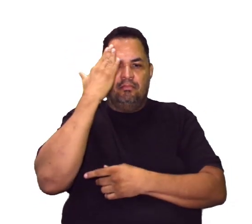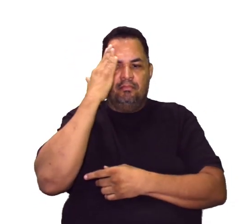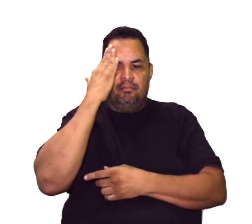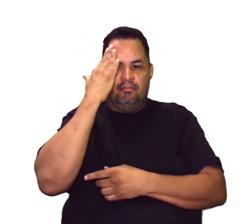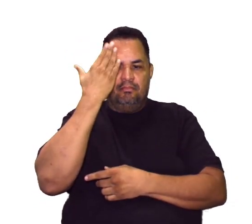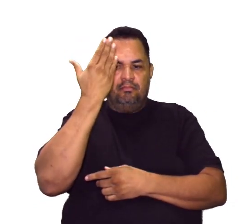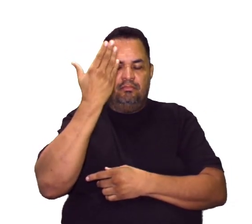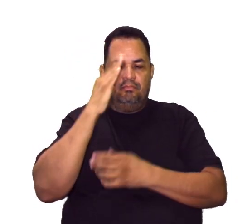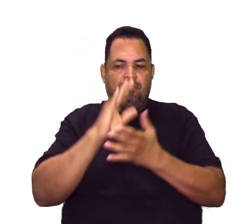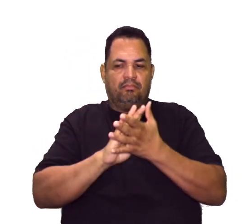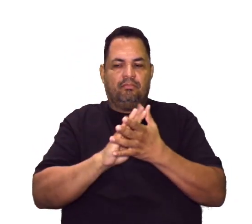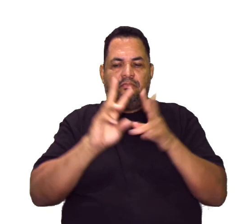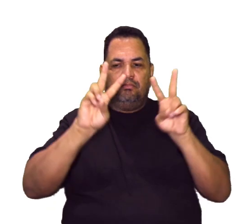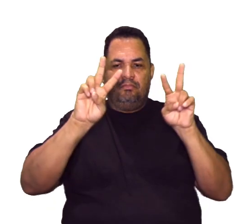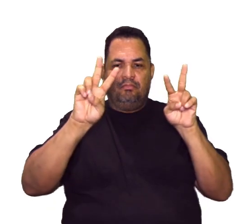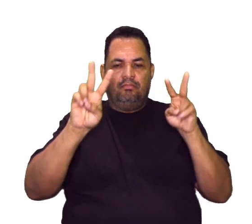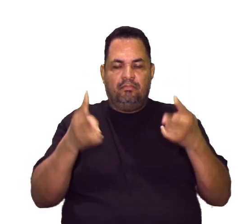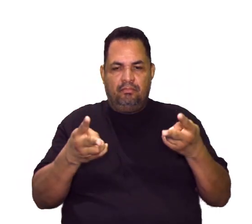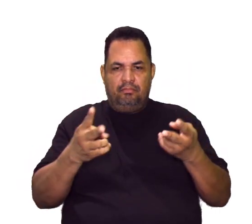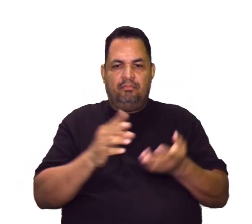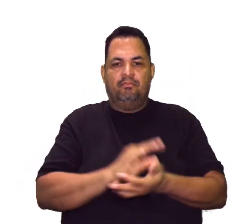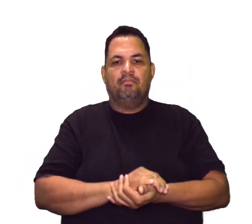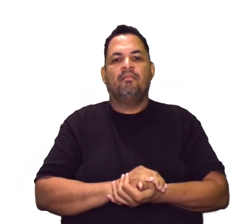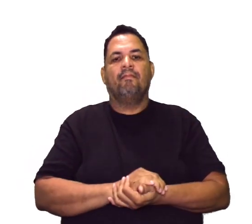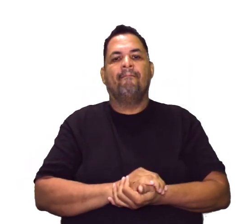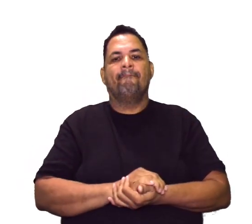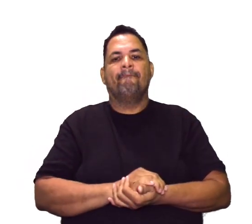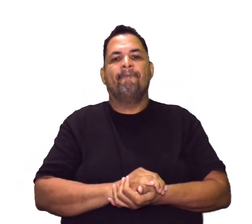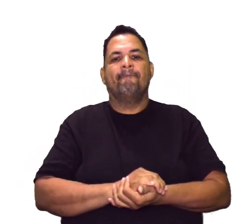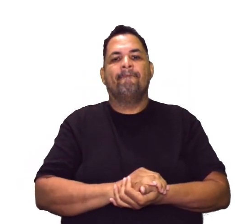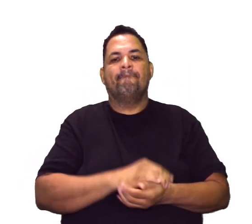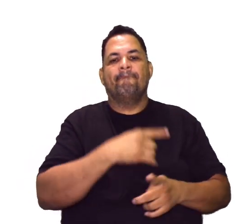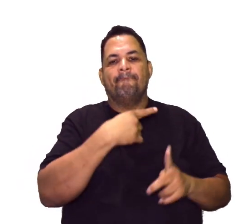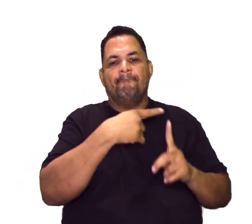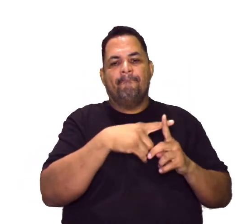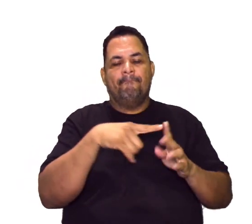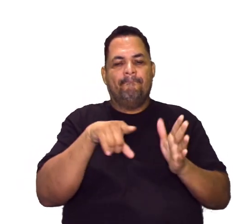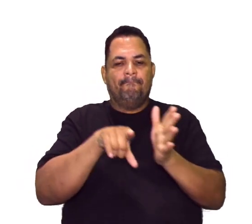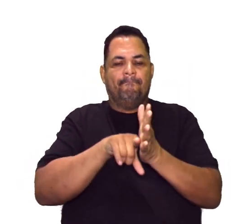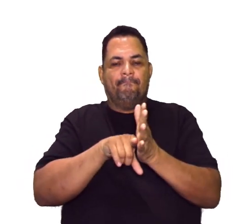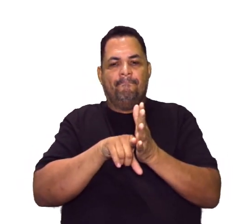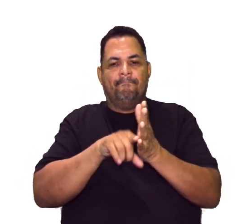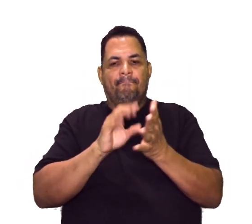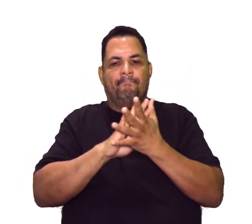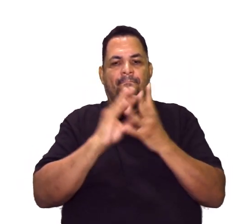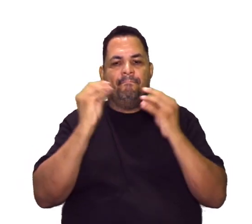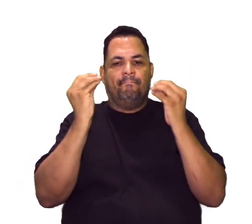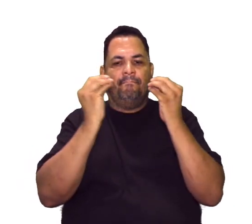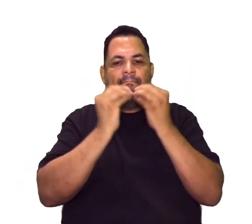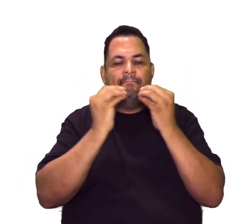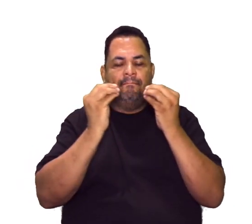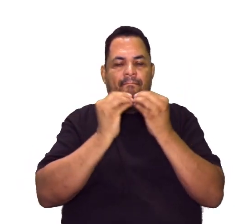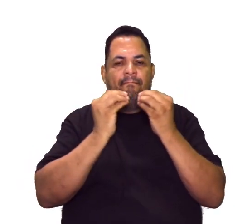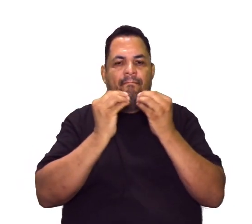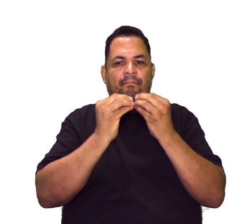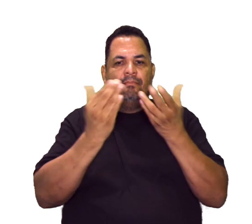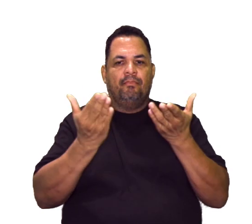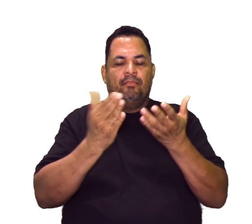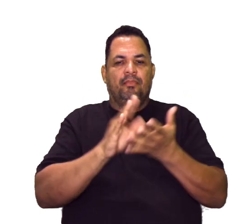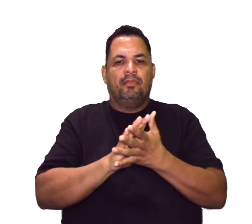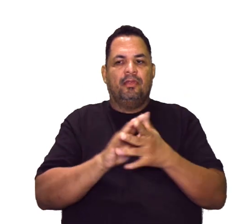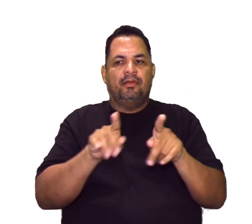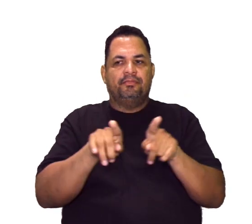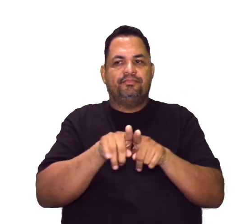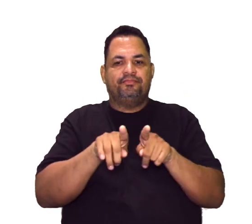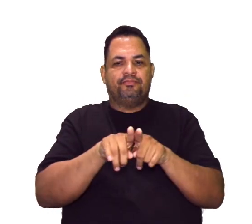o entendimento sobre polaridade das moléculas ou